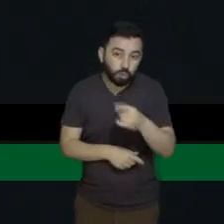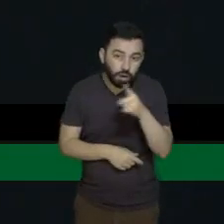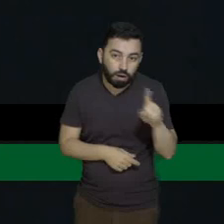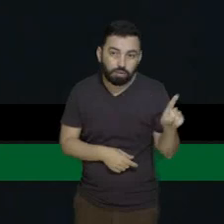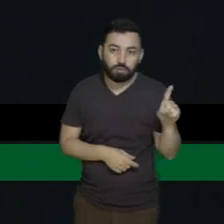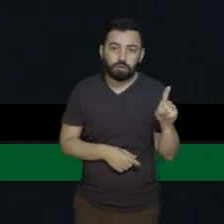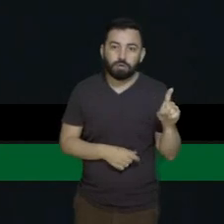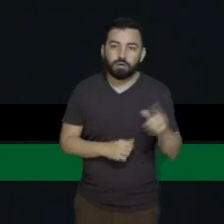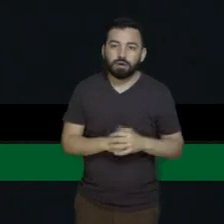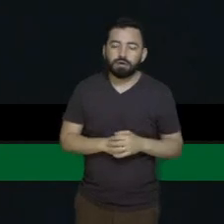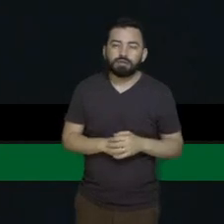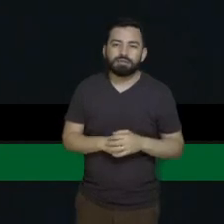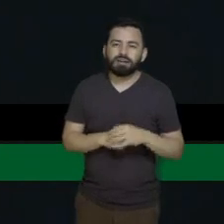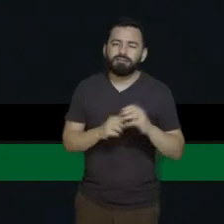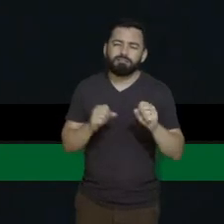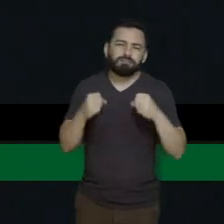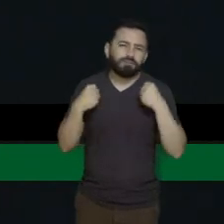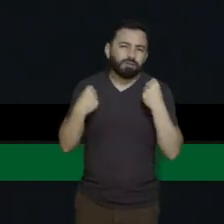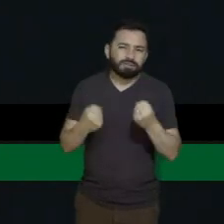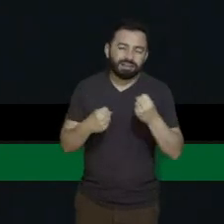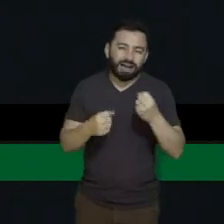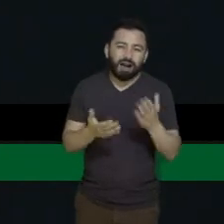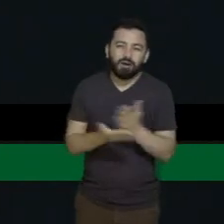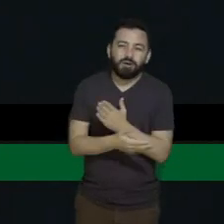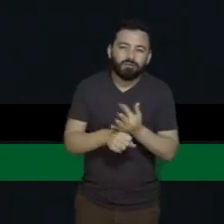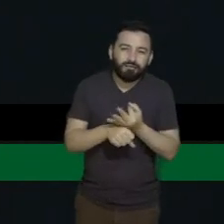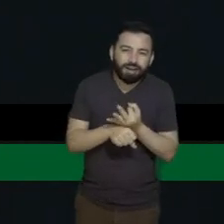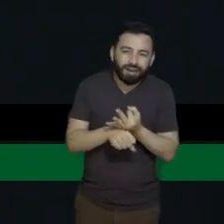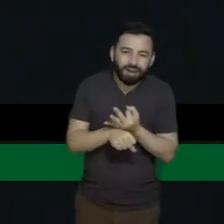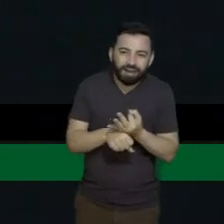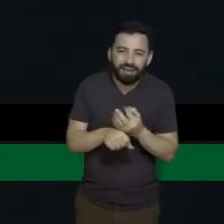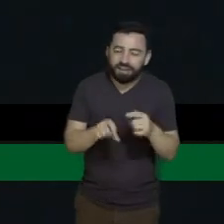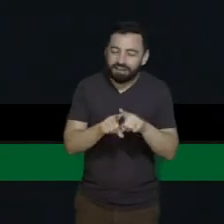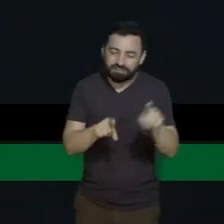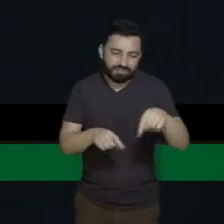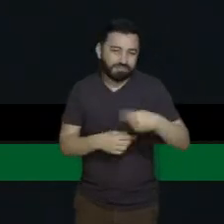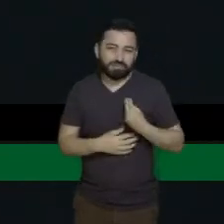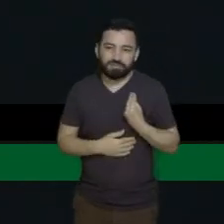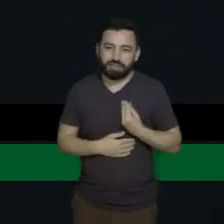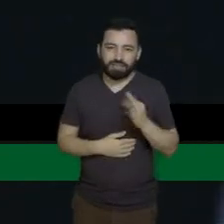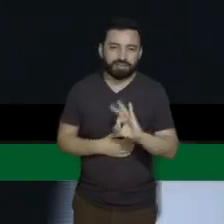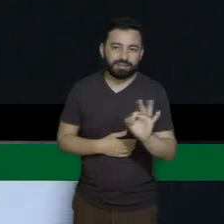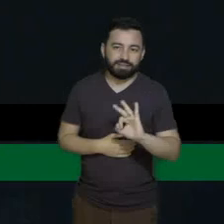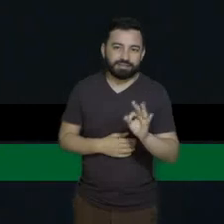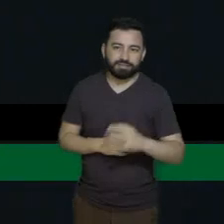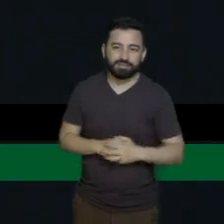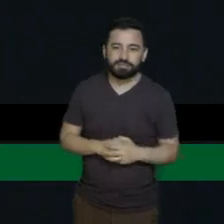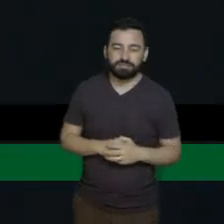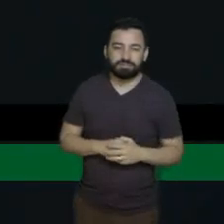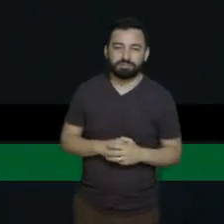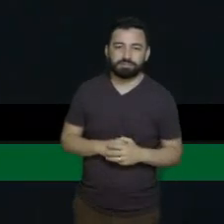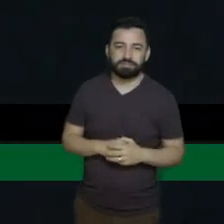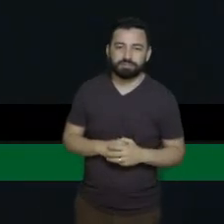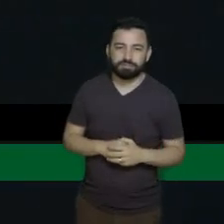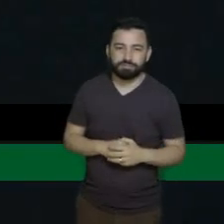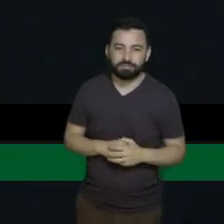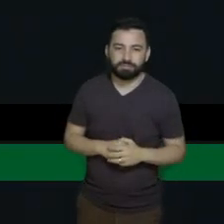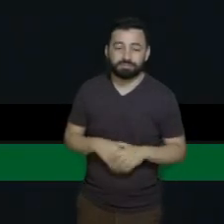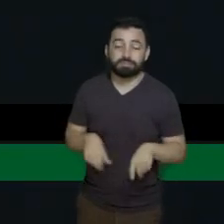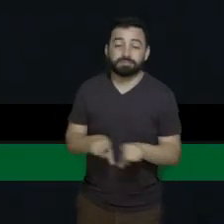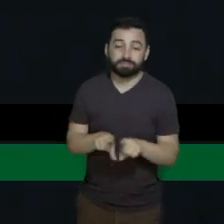que por força de umas férias não está presente. Quero aqui